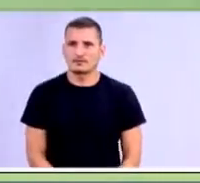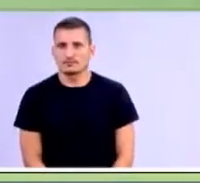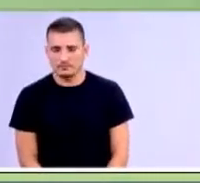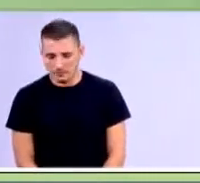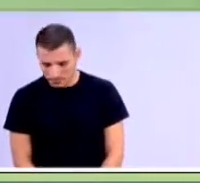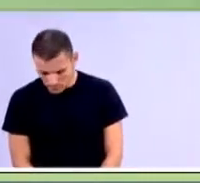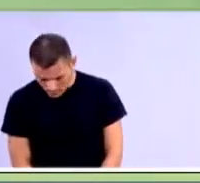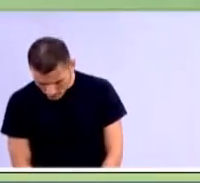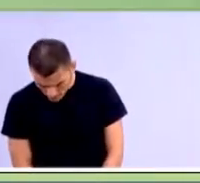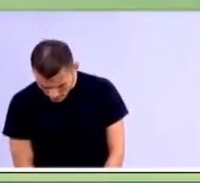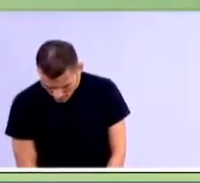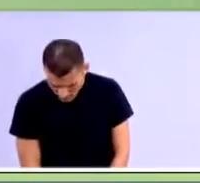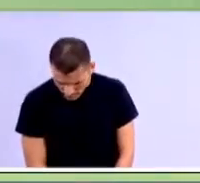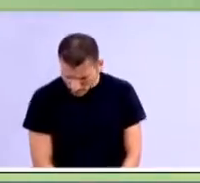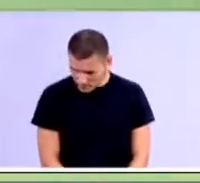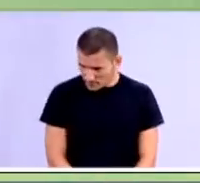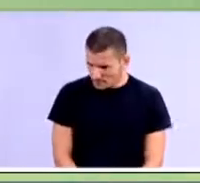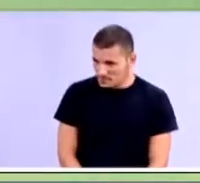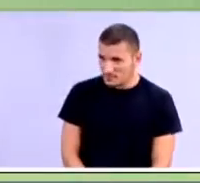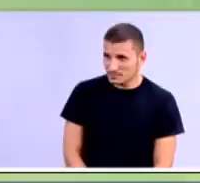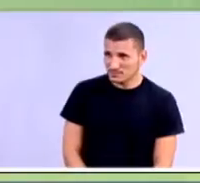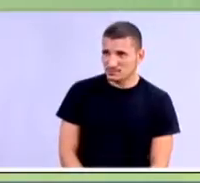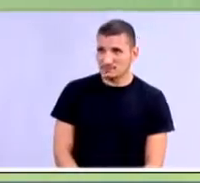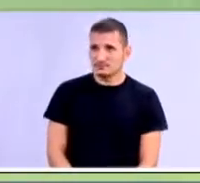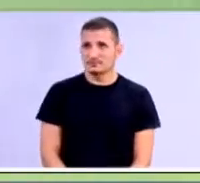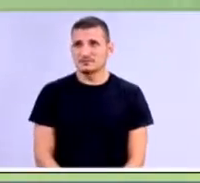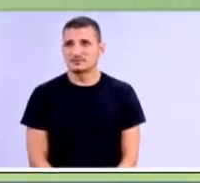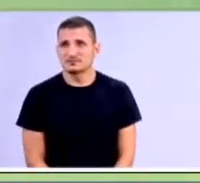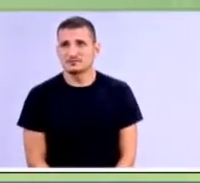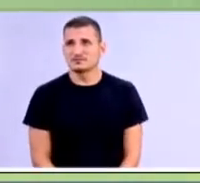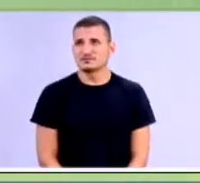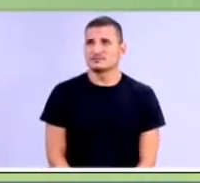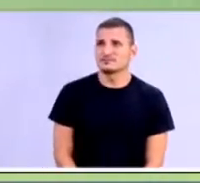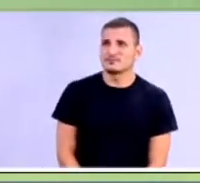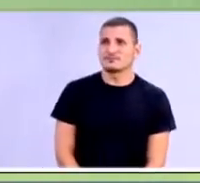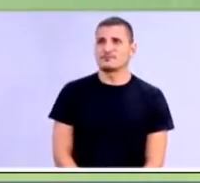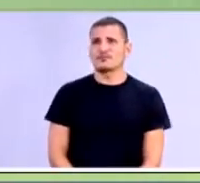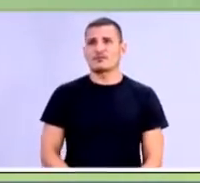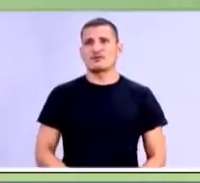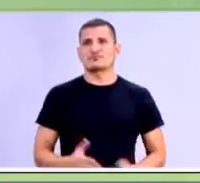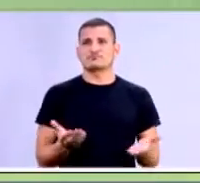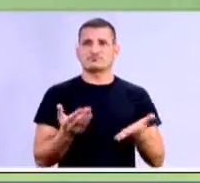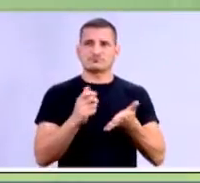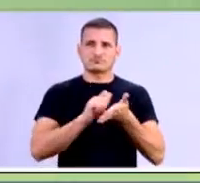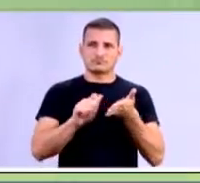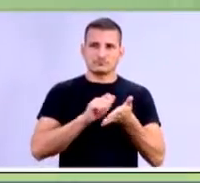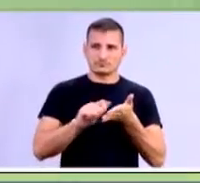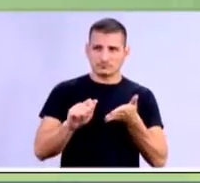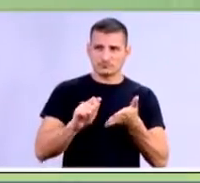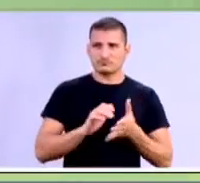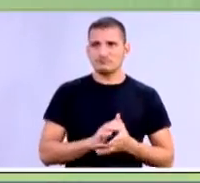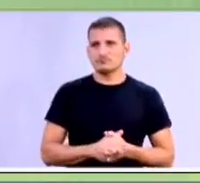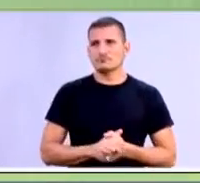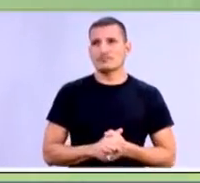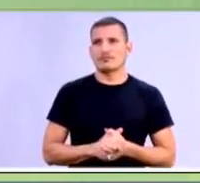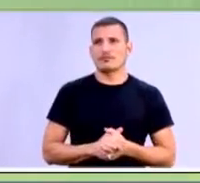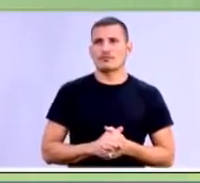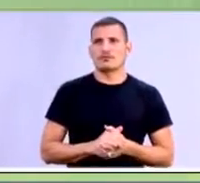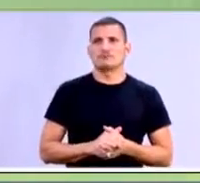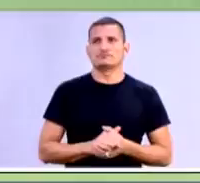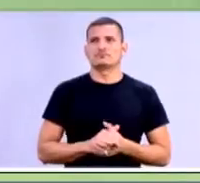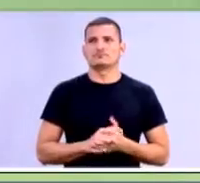Ortografia, gêneros e tipologias textuais, intelecção textual,